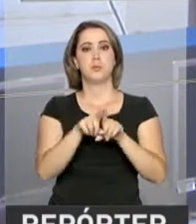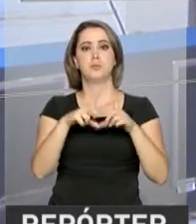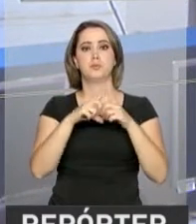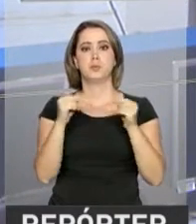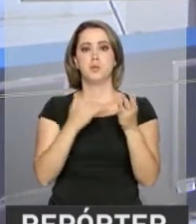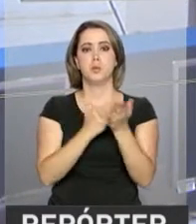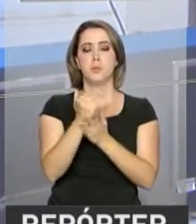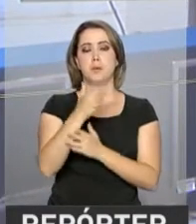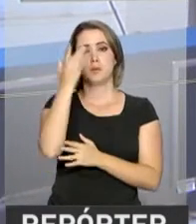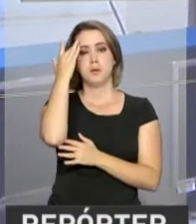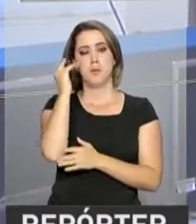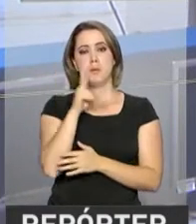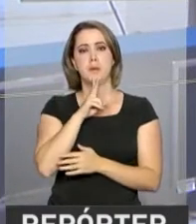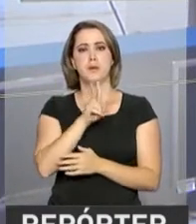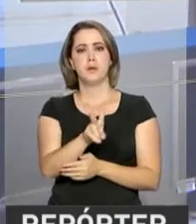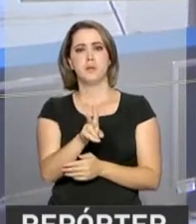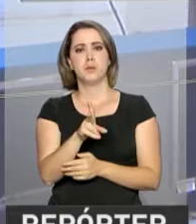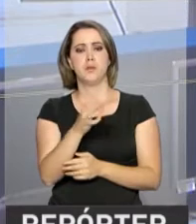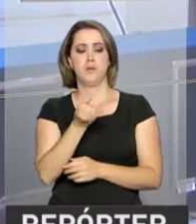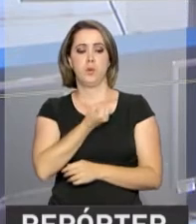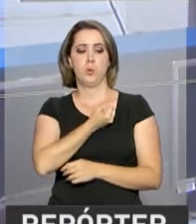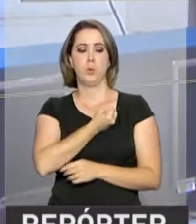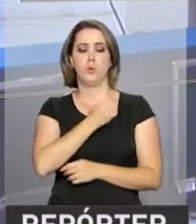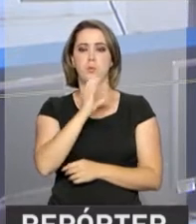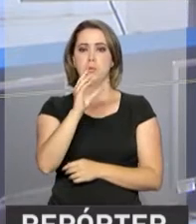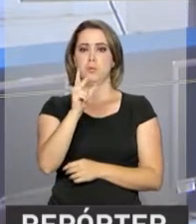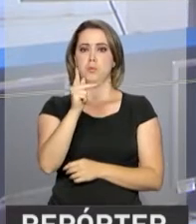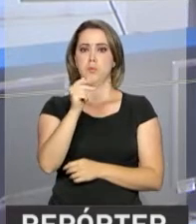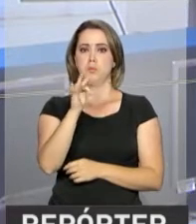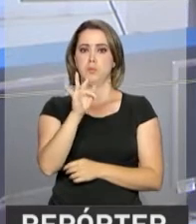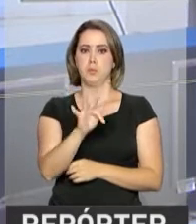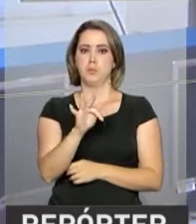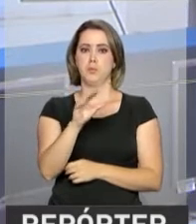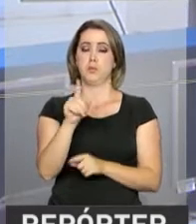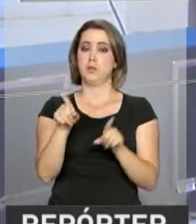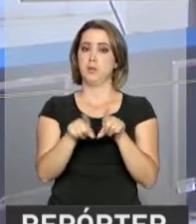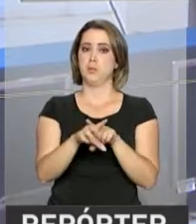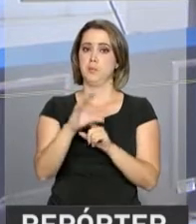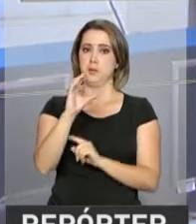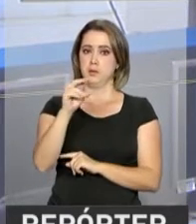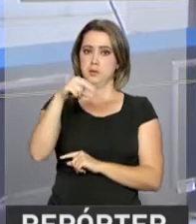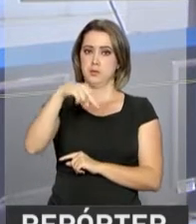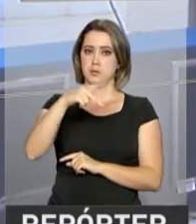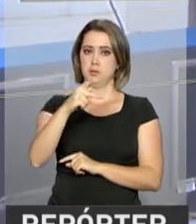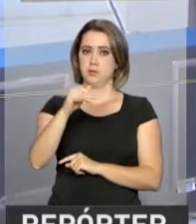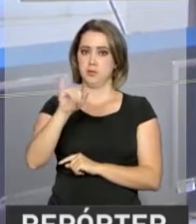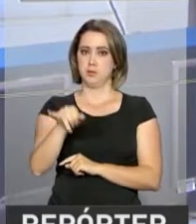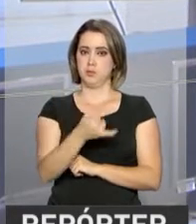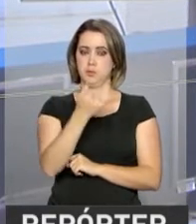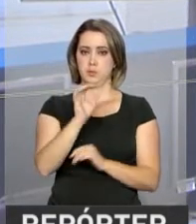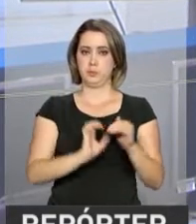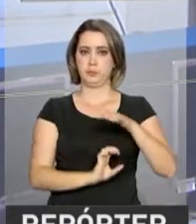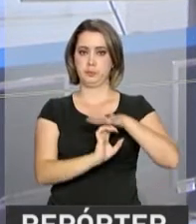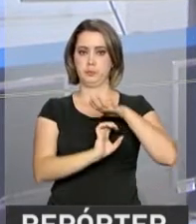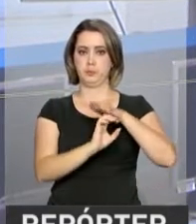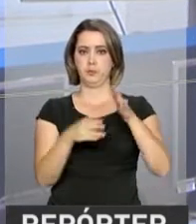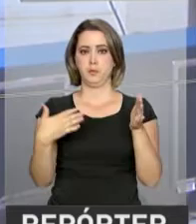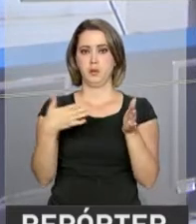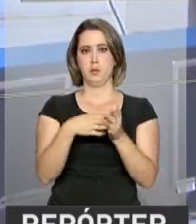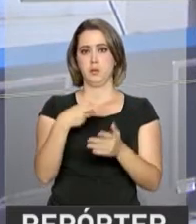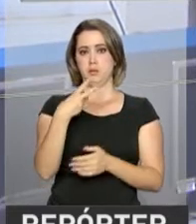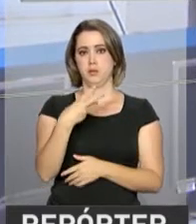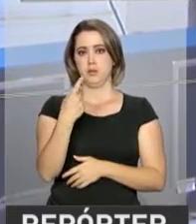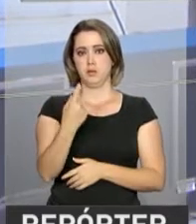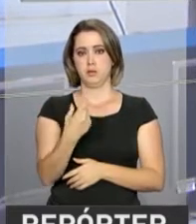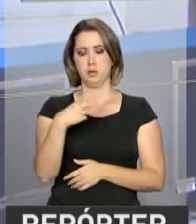o serviço de consulta aos números de cpf e cnpj de empresas até 31 de março o serviço vai estar